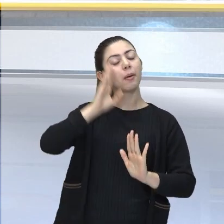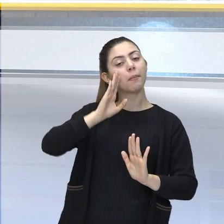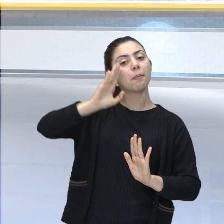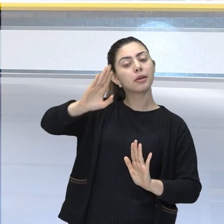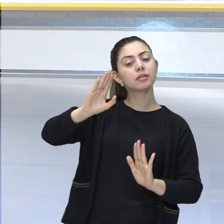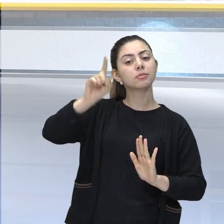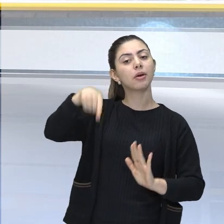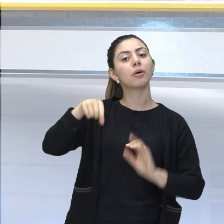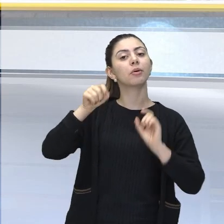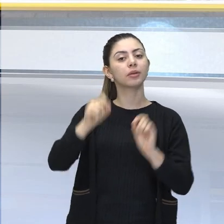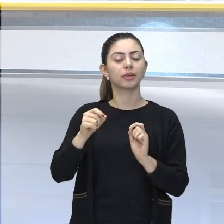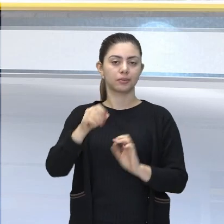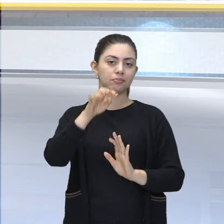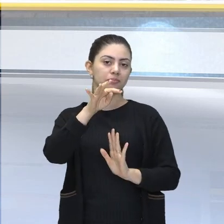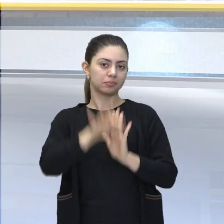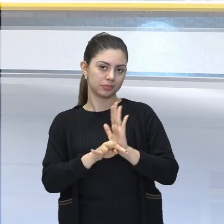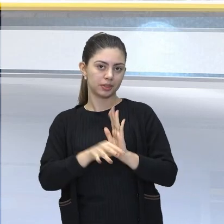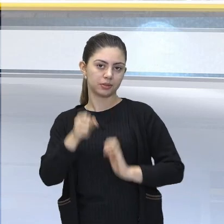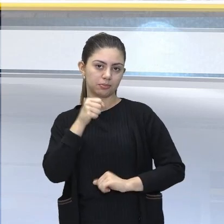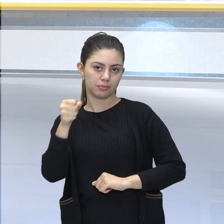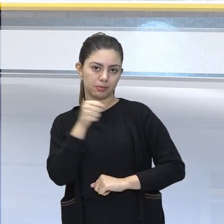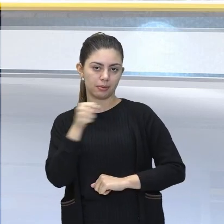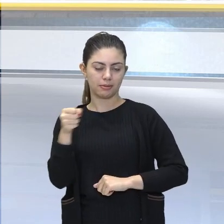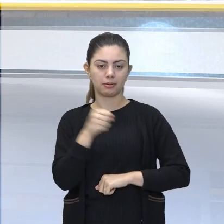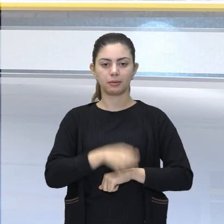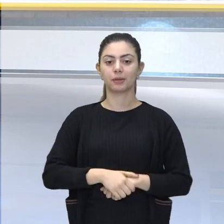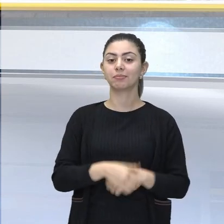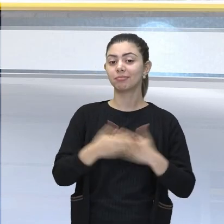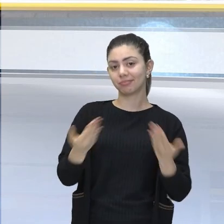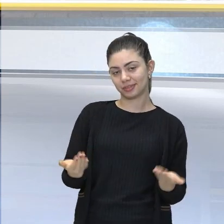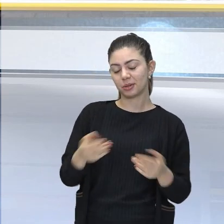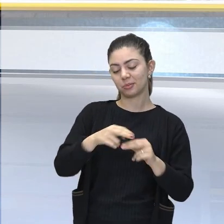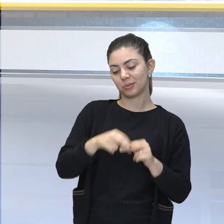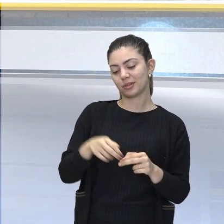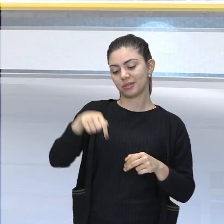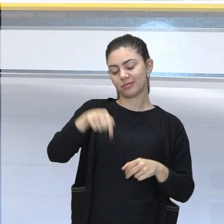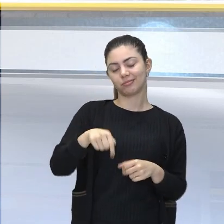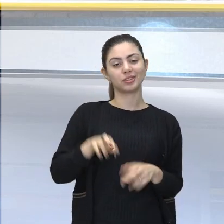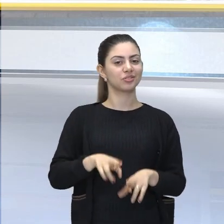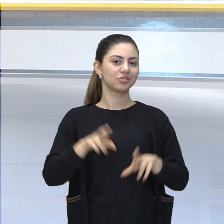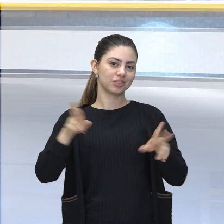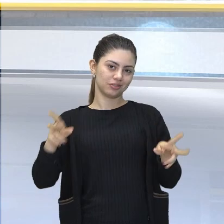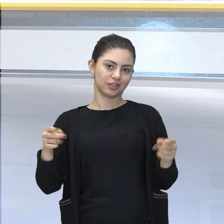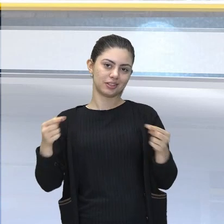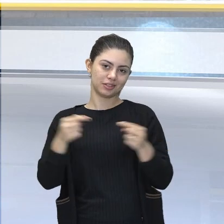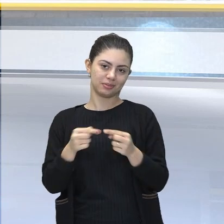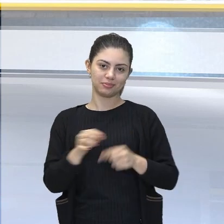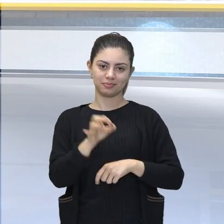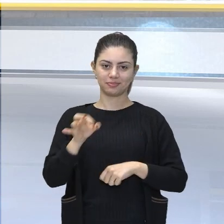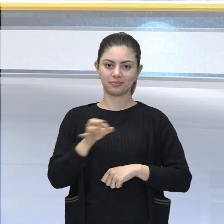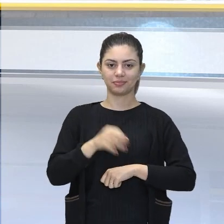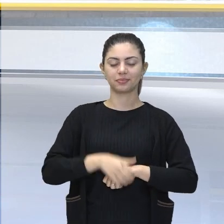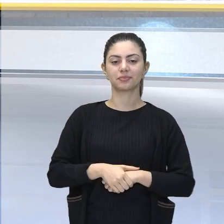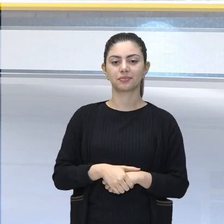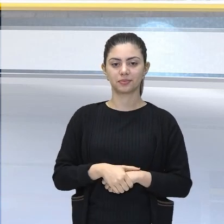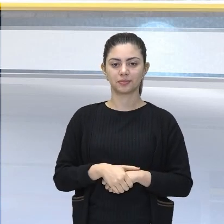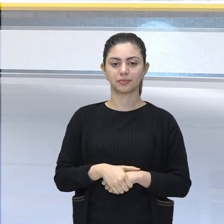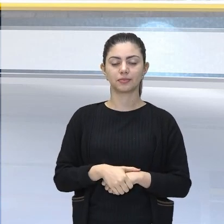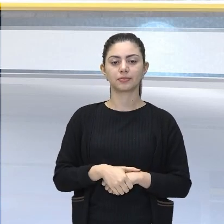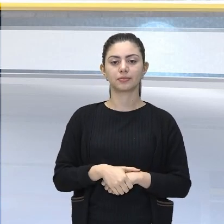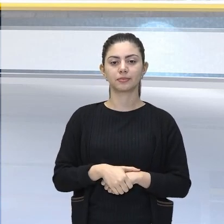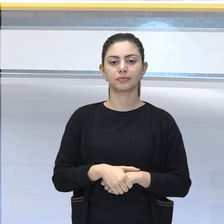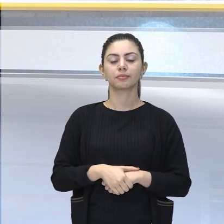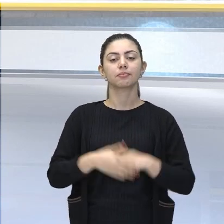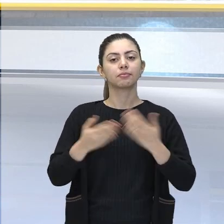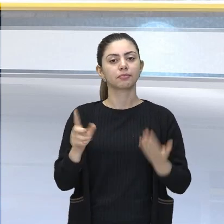do texto jornalístico. Então, por isso que a gente está nesse cenário diferenciado aqui hoje, right? Então, por falar